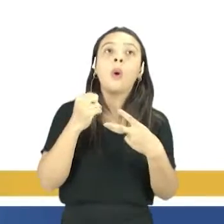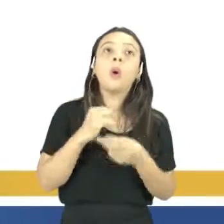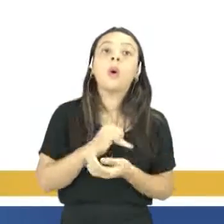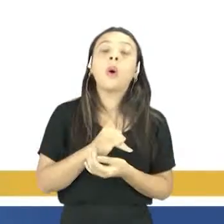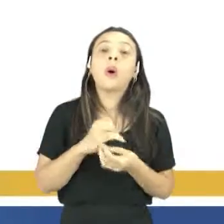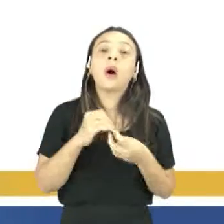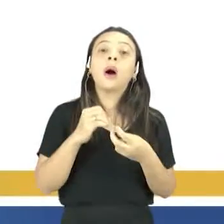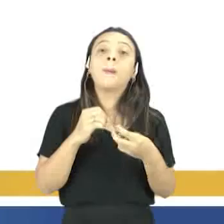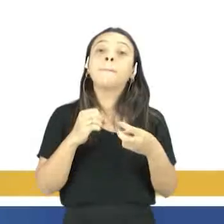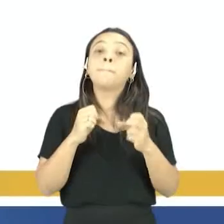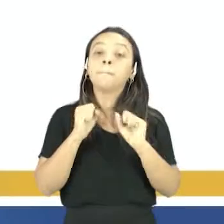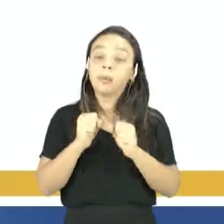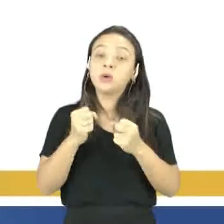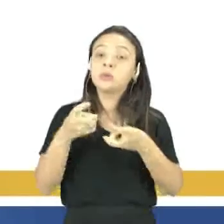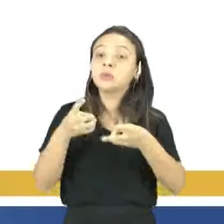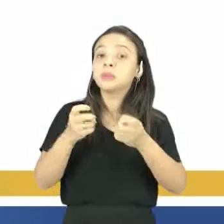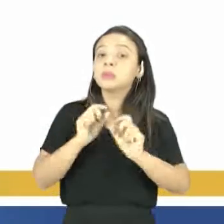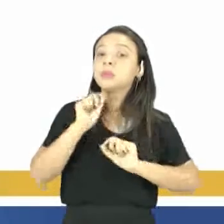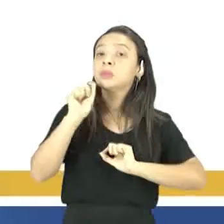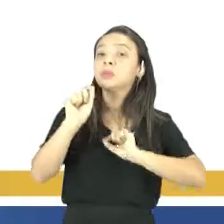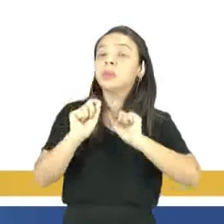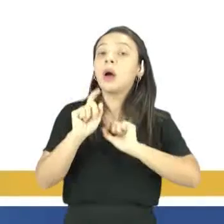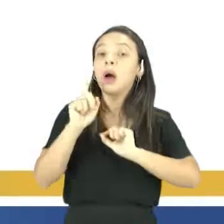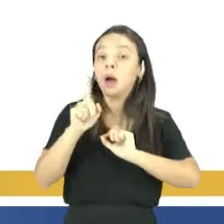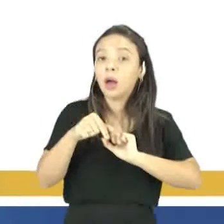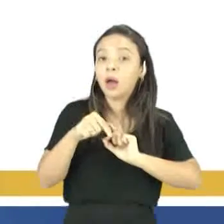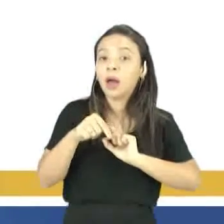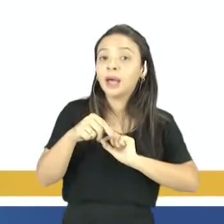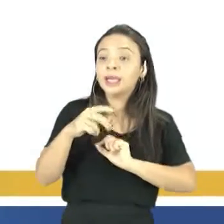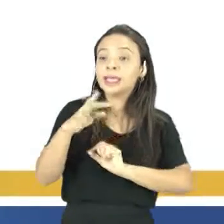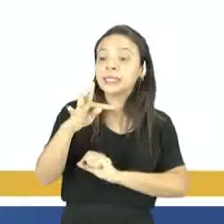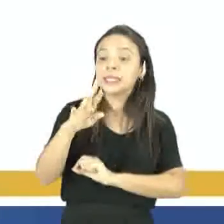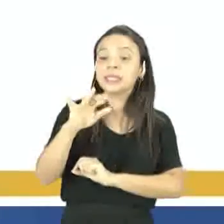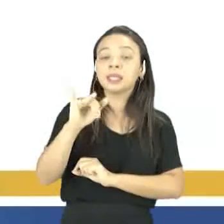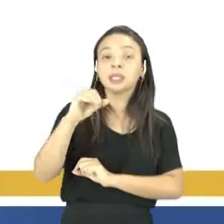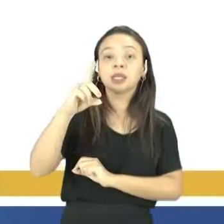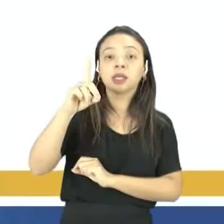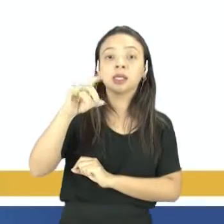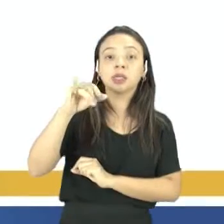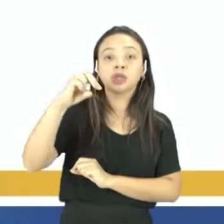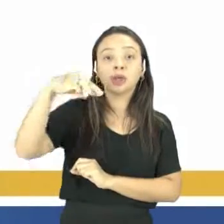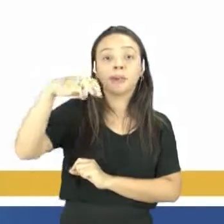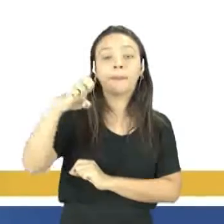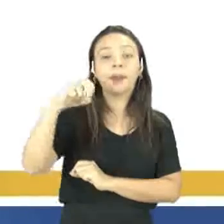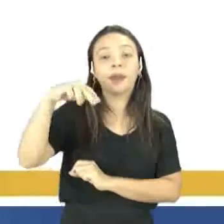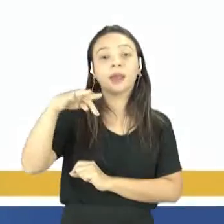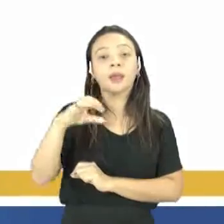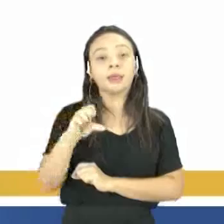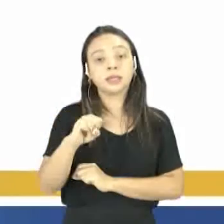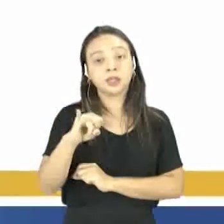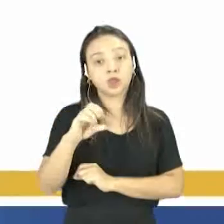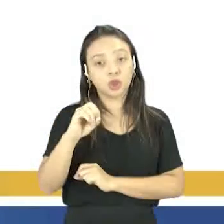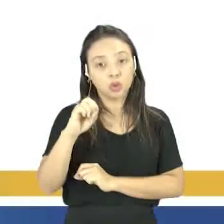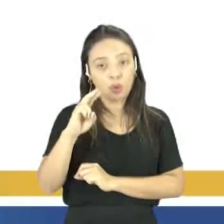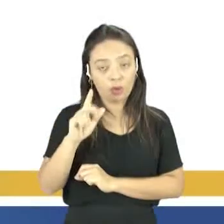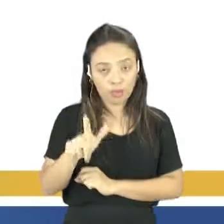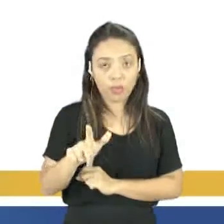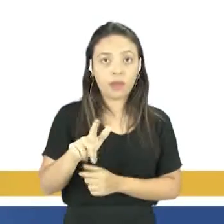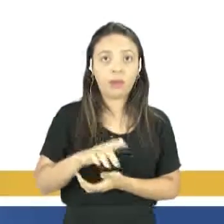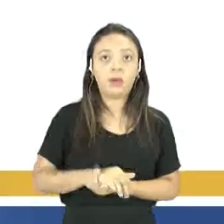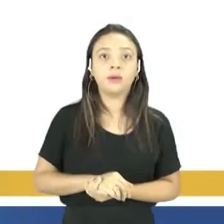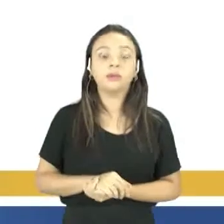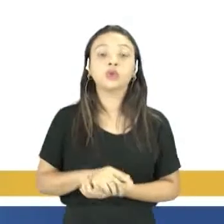pensar simplificadamente em poliedro como uma figura tridimensional fechada em que todas as suas faces, certo,